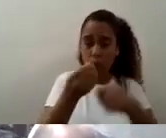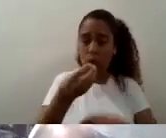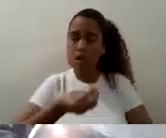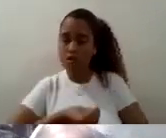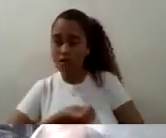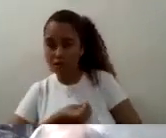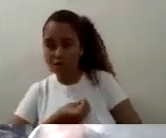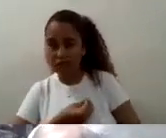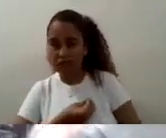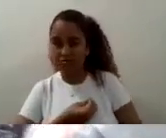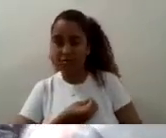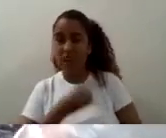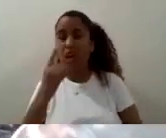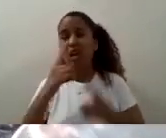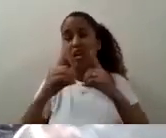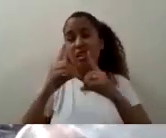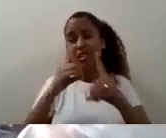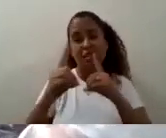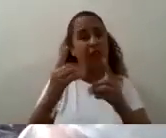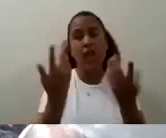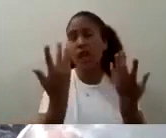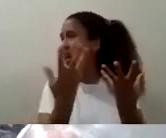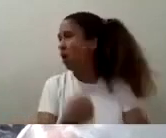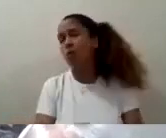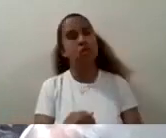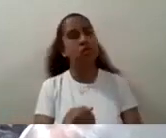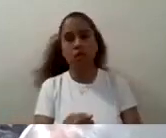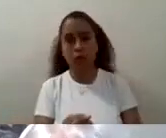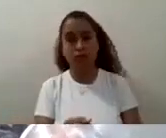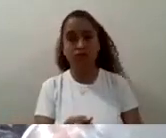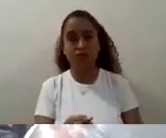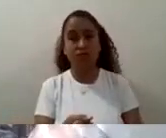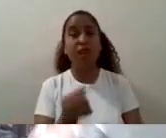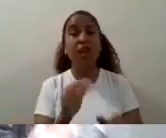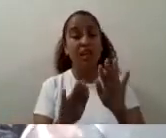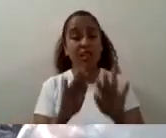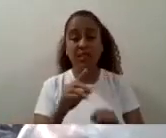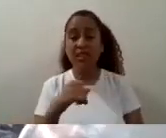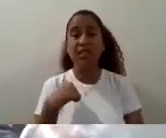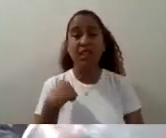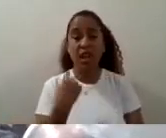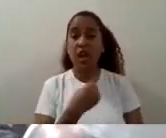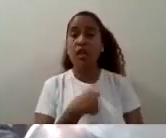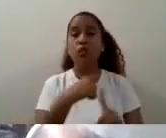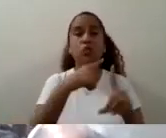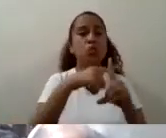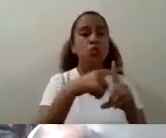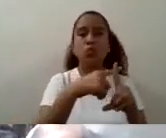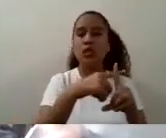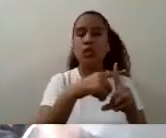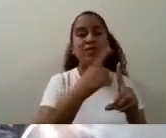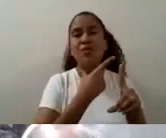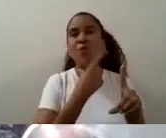negacionistas. Nós afirmamos que novas cruzes não são respostas para a paz e